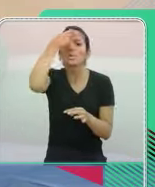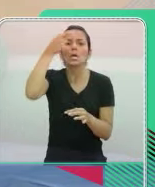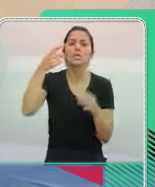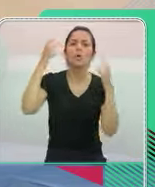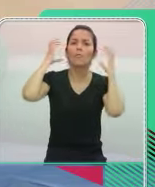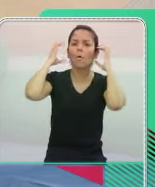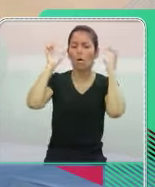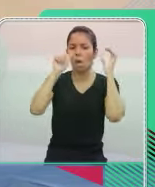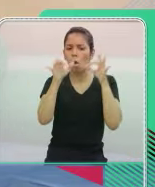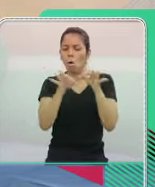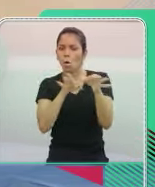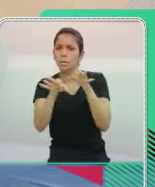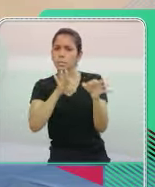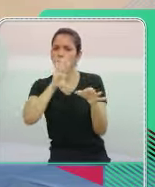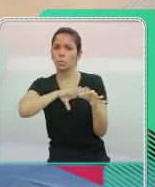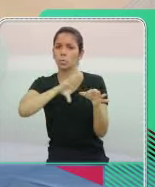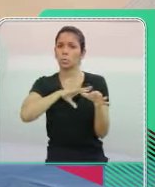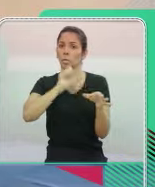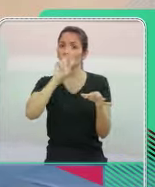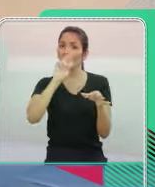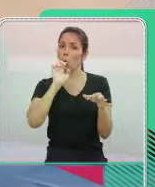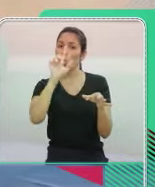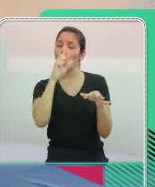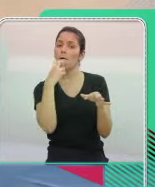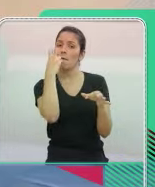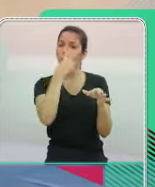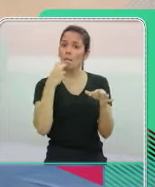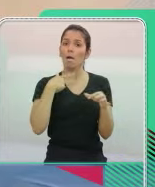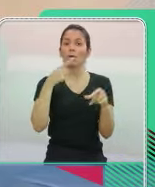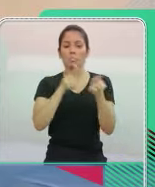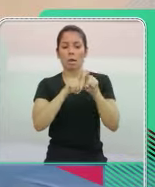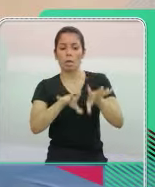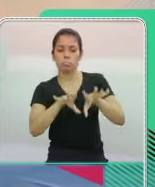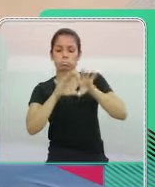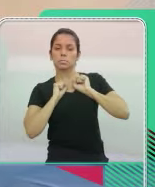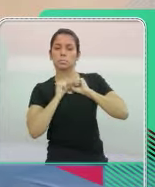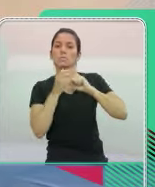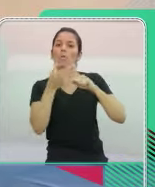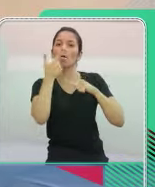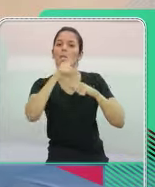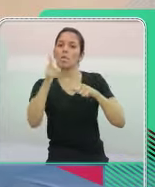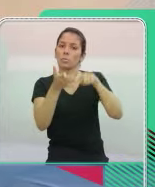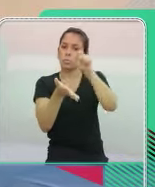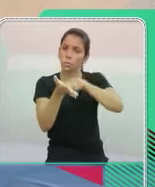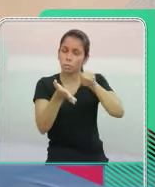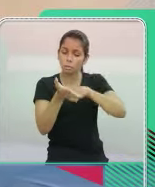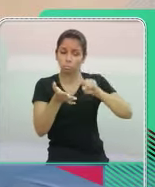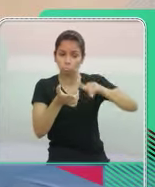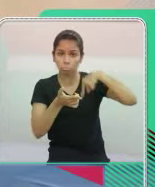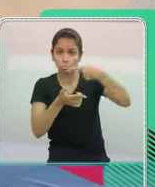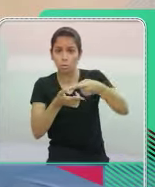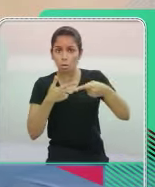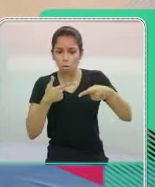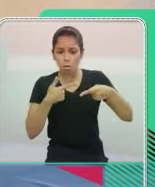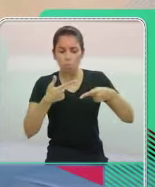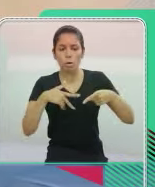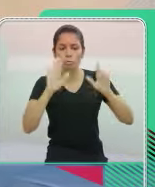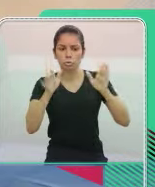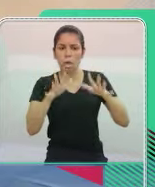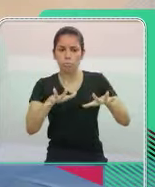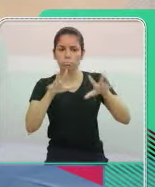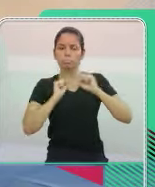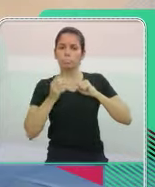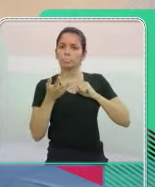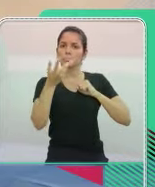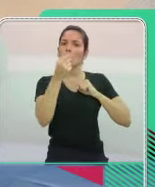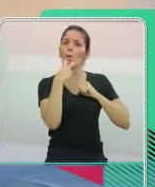organização do português oral para a aquisição da língua escrita. E aí sim, depois que a criança está dominando a língua oral e a